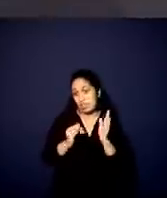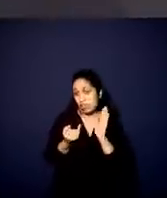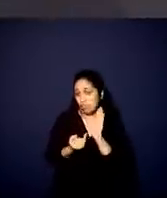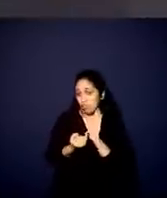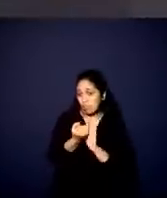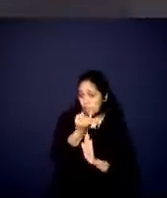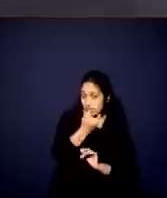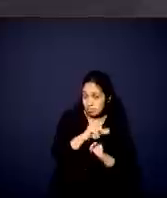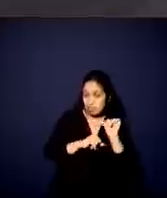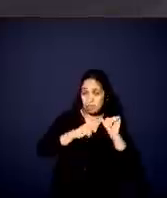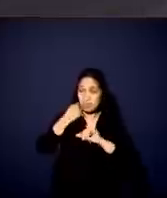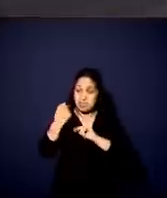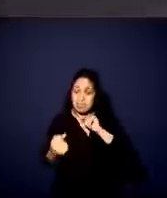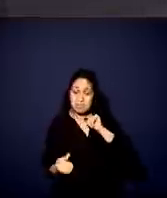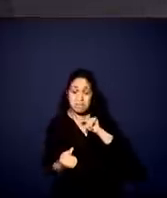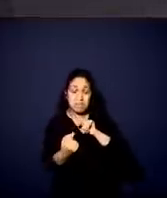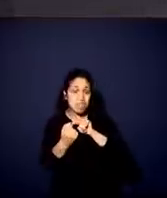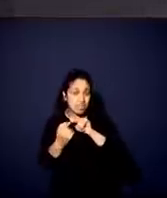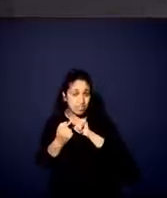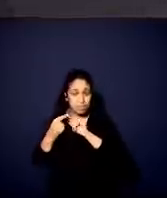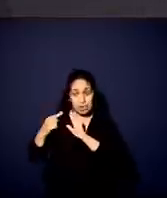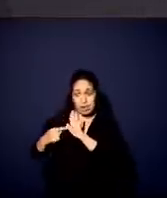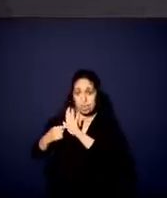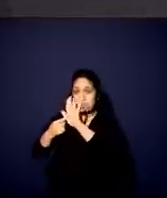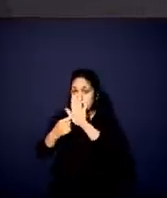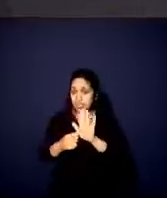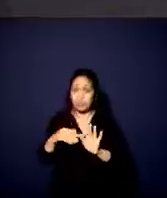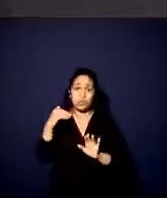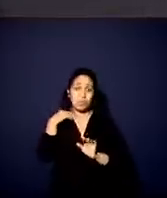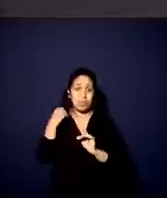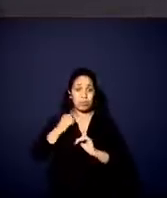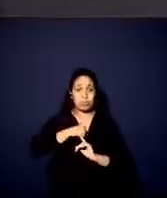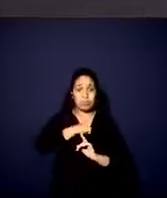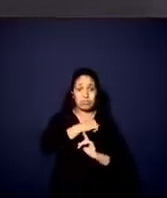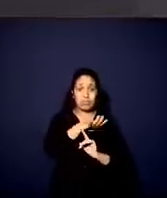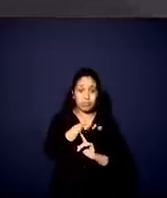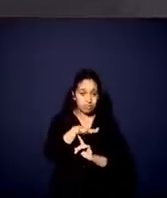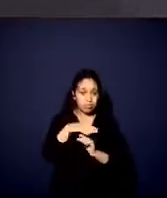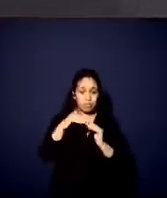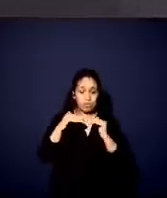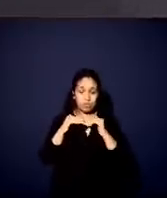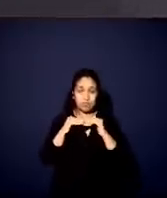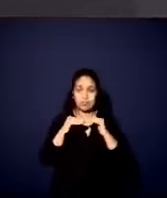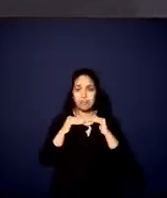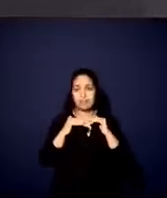para a meta que faria com que as projeções do Banco Central no horizonte relevante